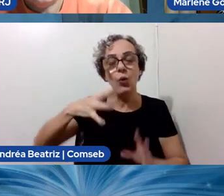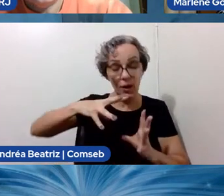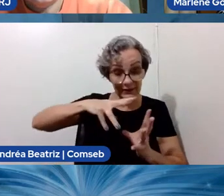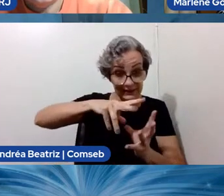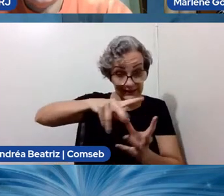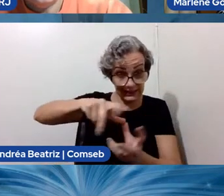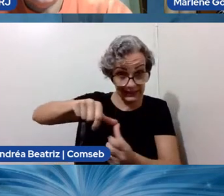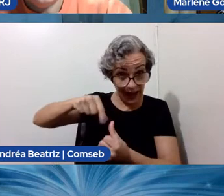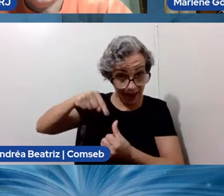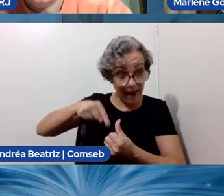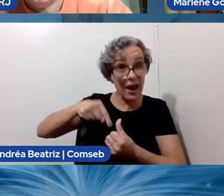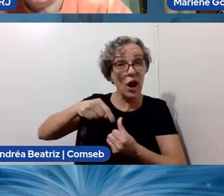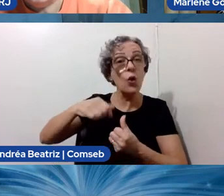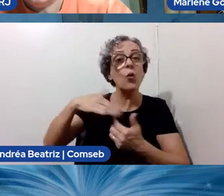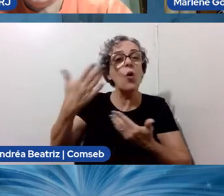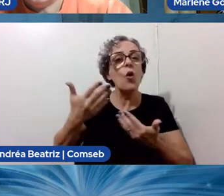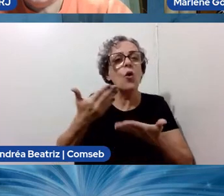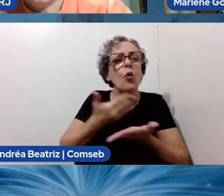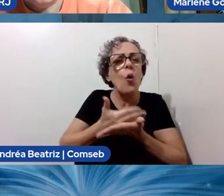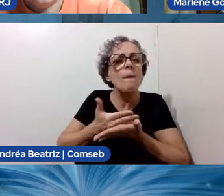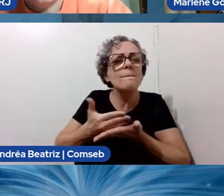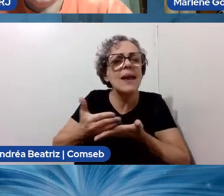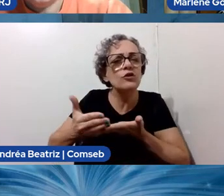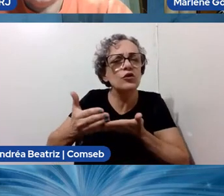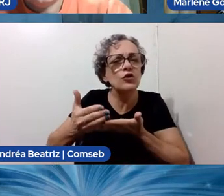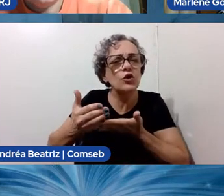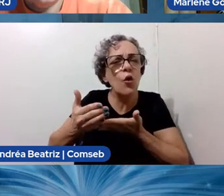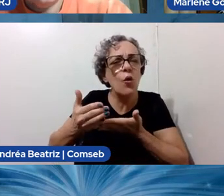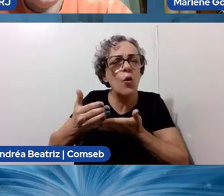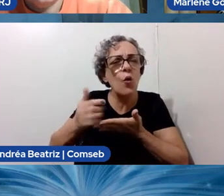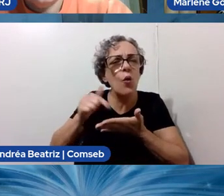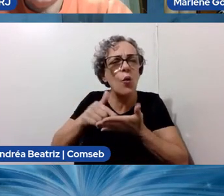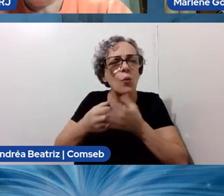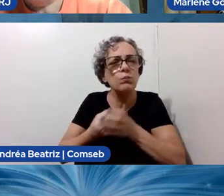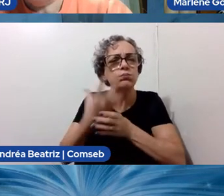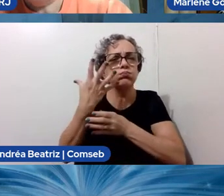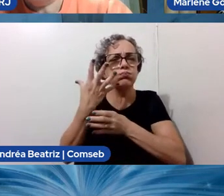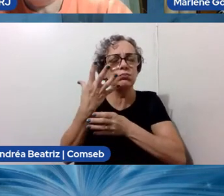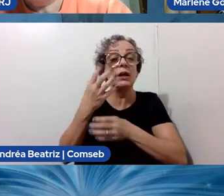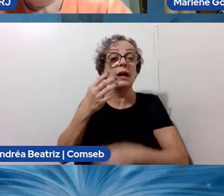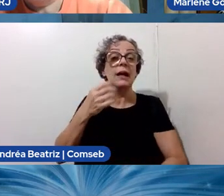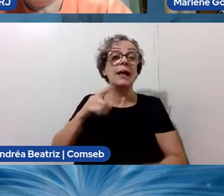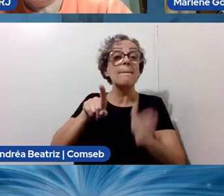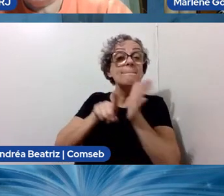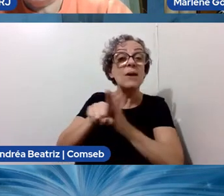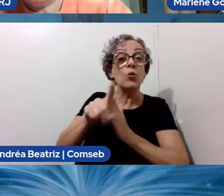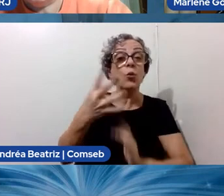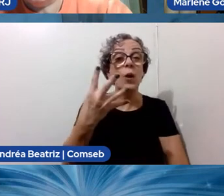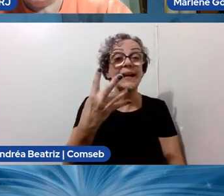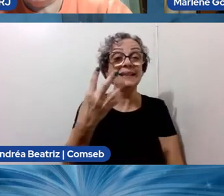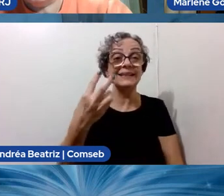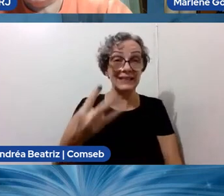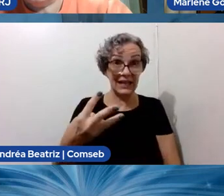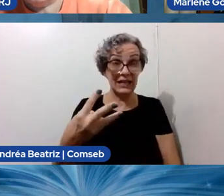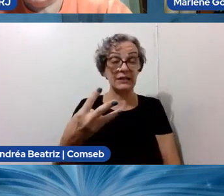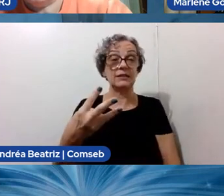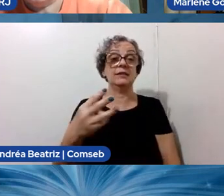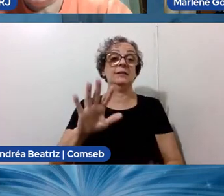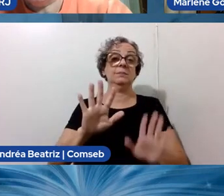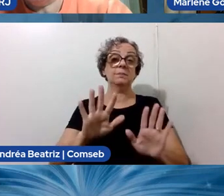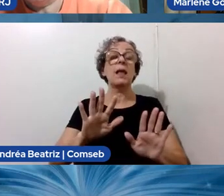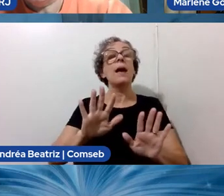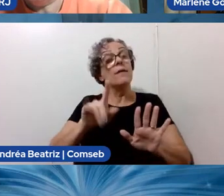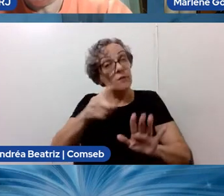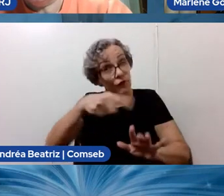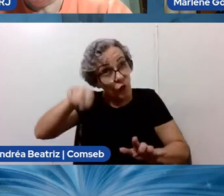questão 43 do Livro dos Espíritos. Nós sugerimos a você que entrou um pouco depois, o programa, o estudo fica gravado, você